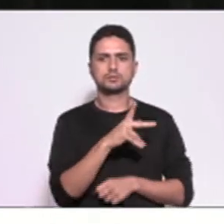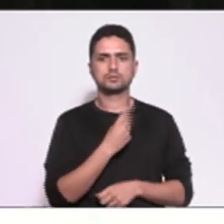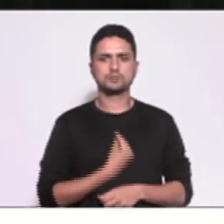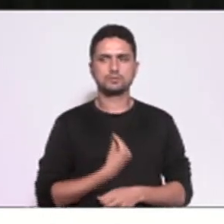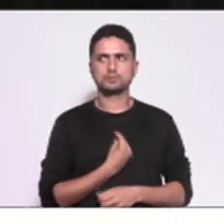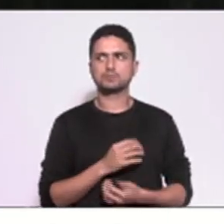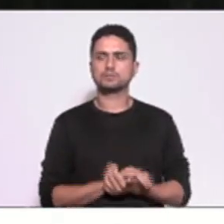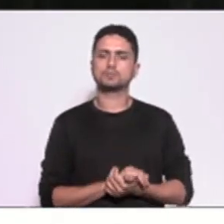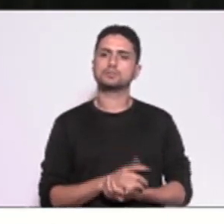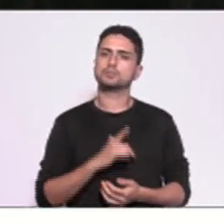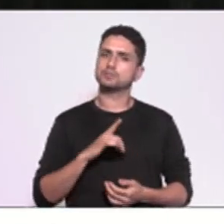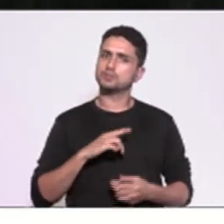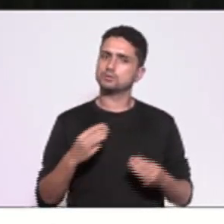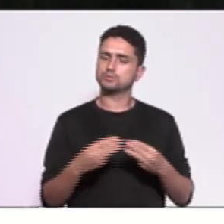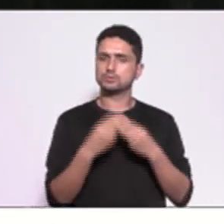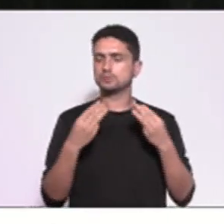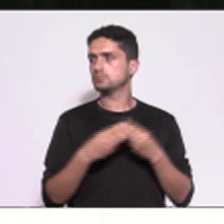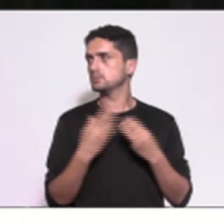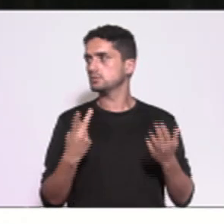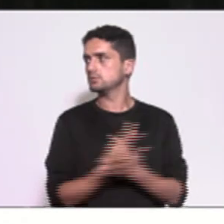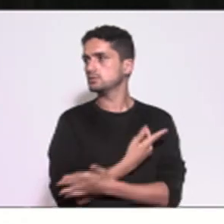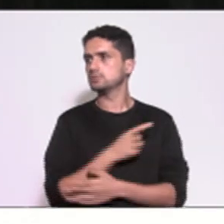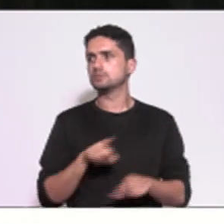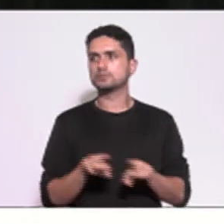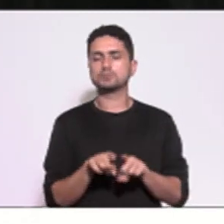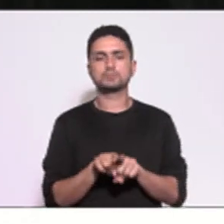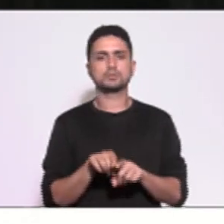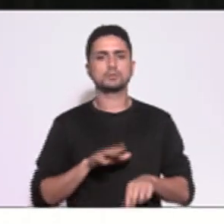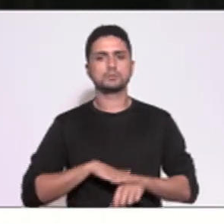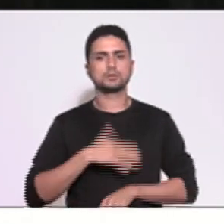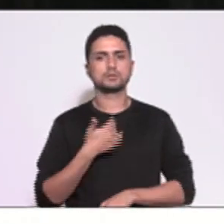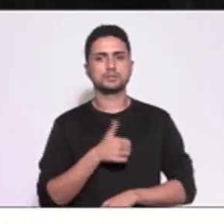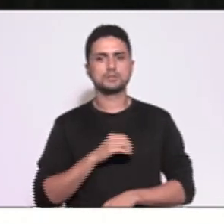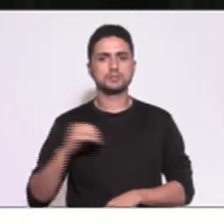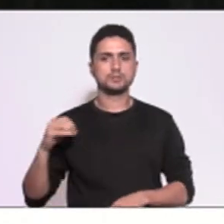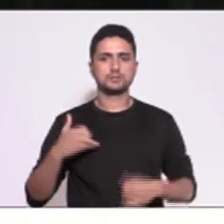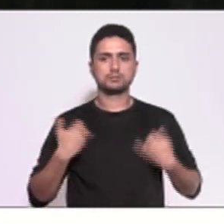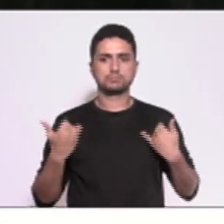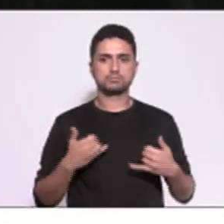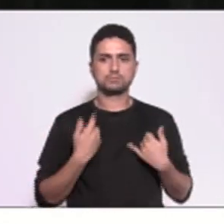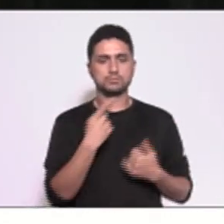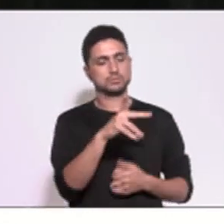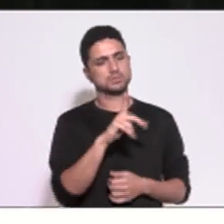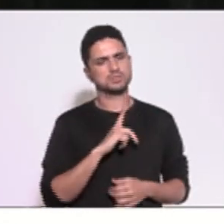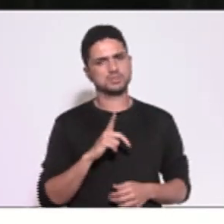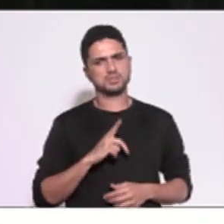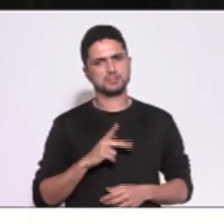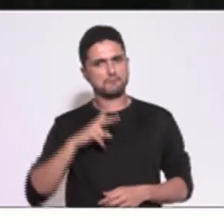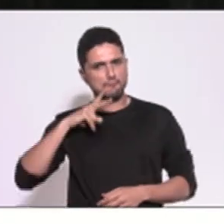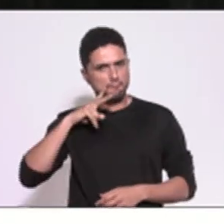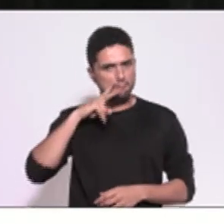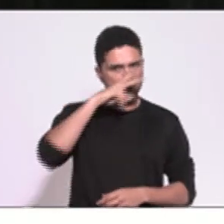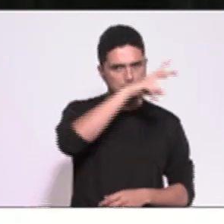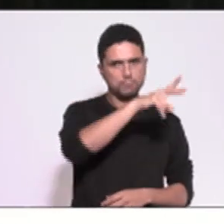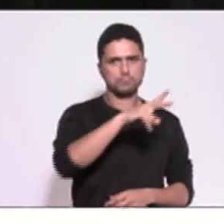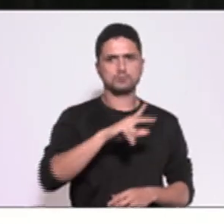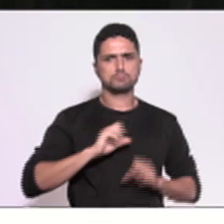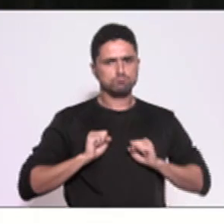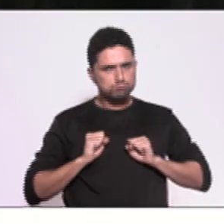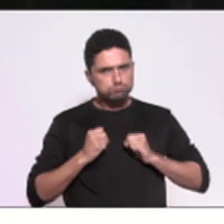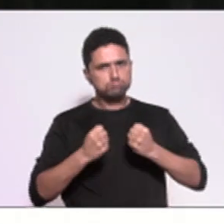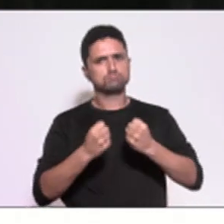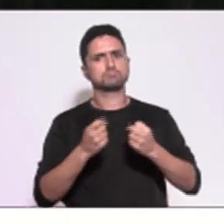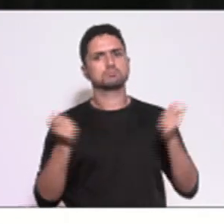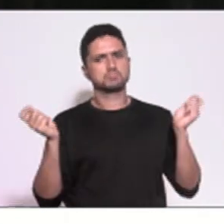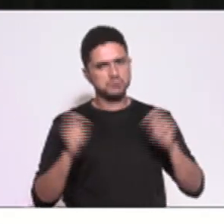no mundo inteiro, e mais 100 anos de vida a você, que eu tenho certeza que com essa energia, essa disposição, você ainda